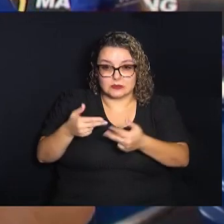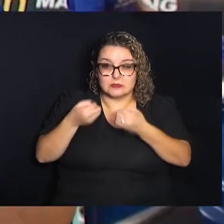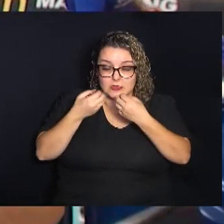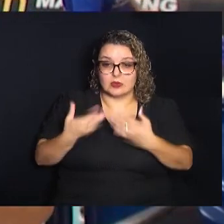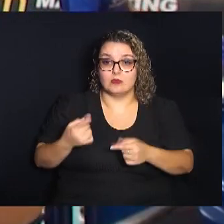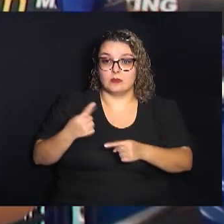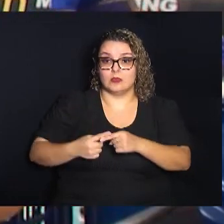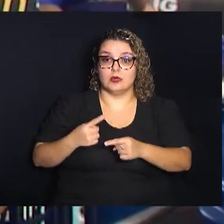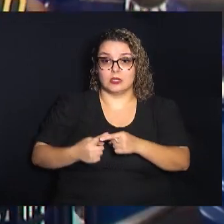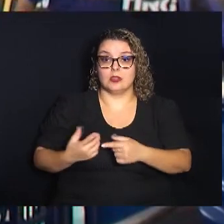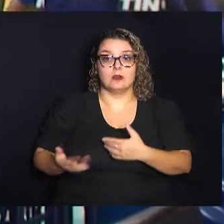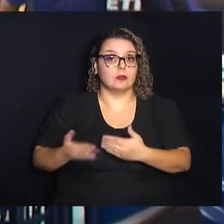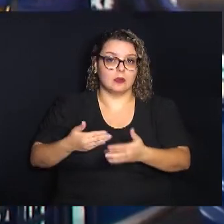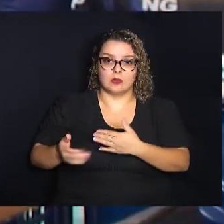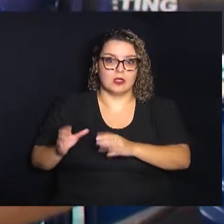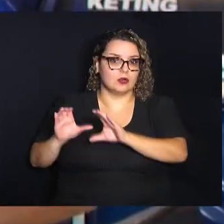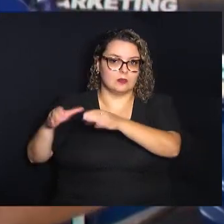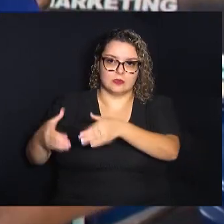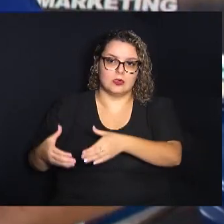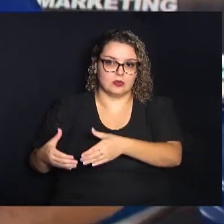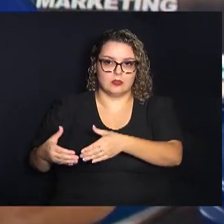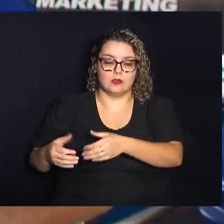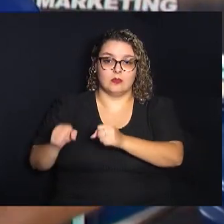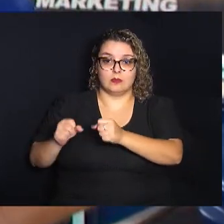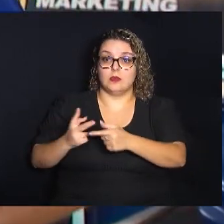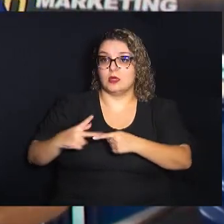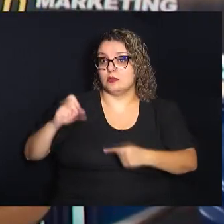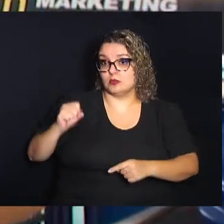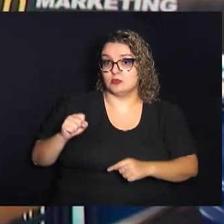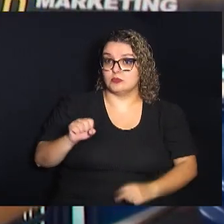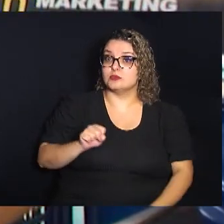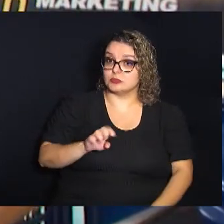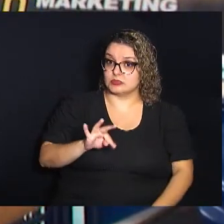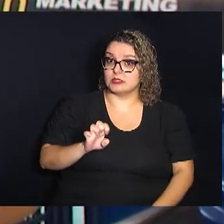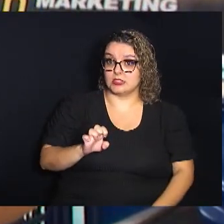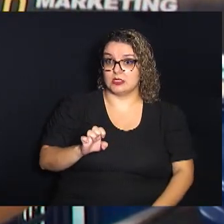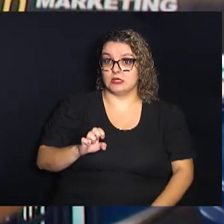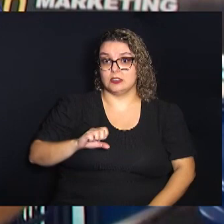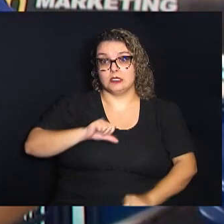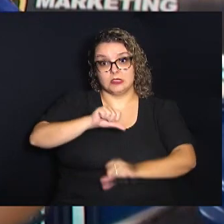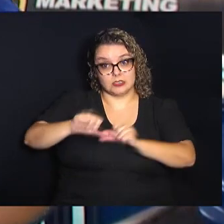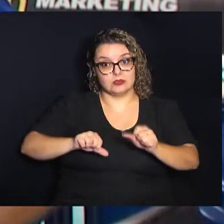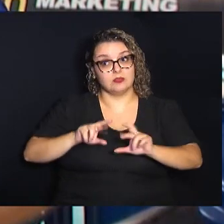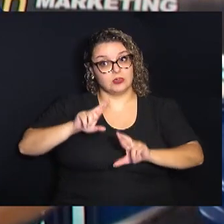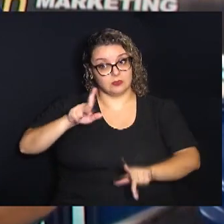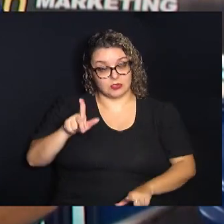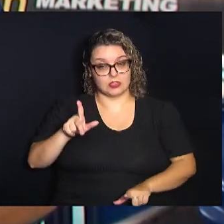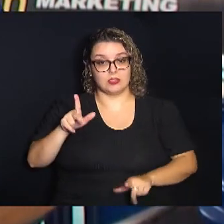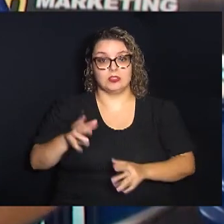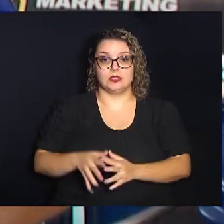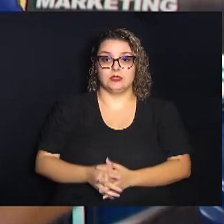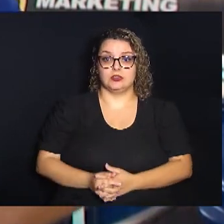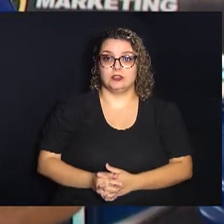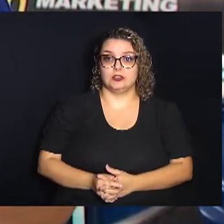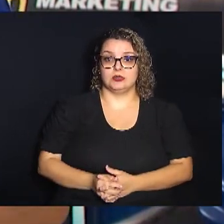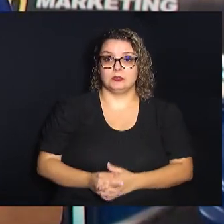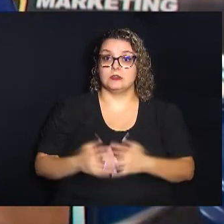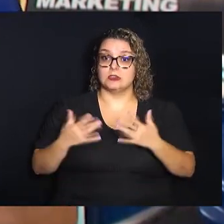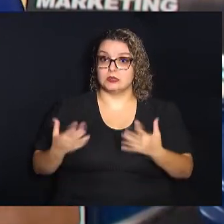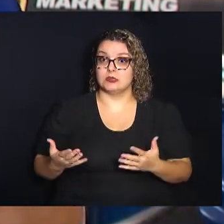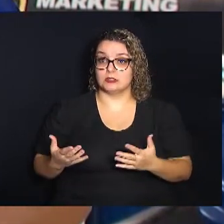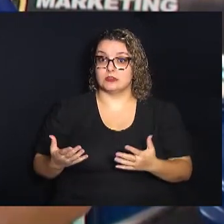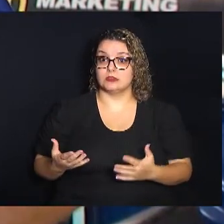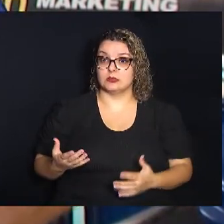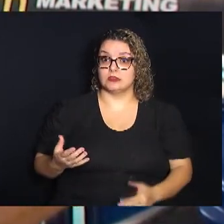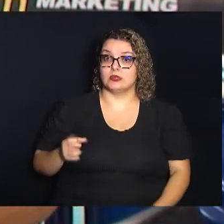time pode ganhar um set e aí vira um pouco o jogo. Então, SESI e